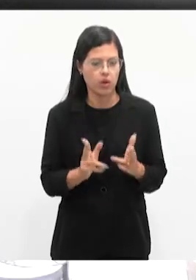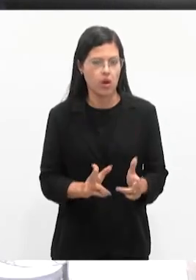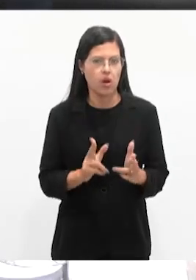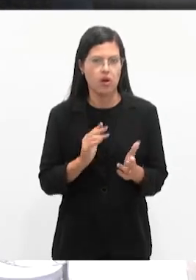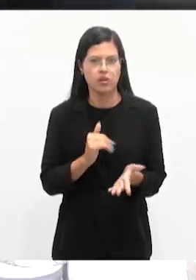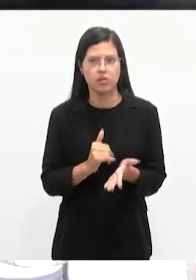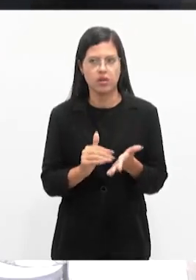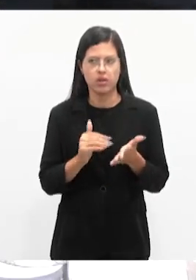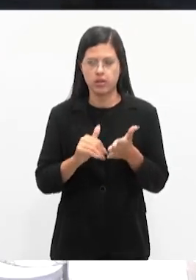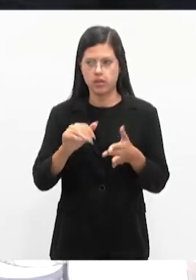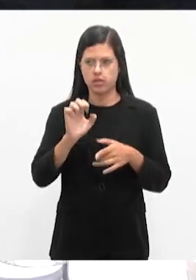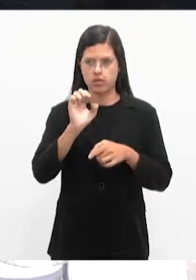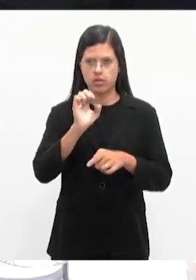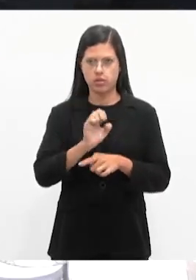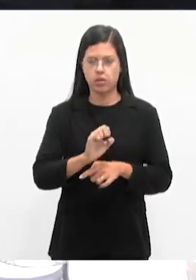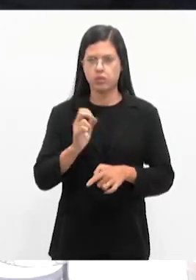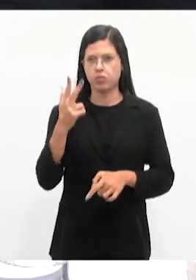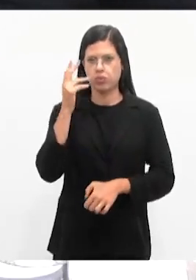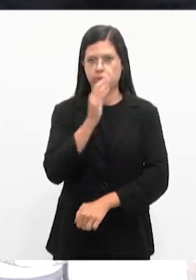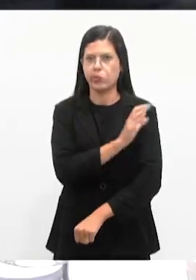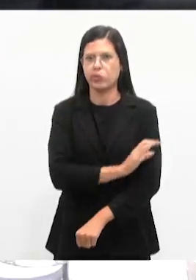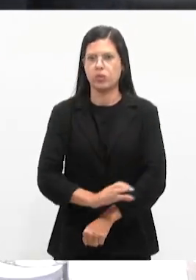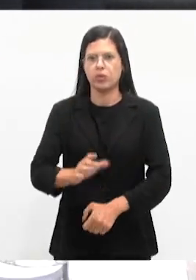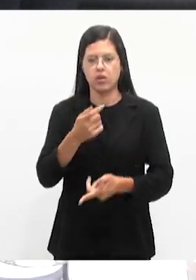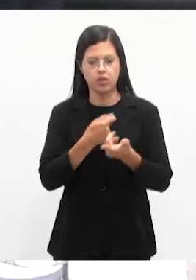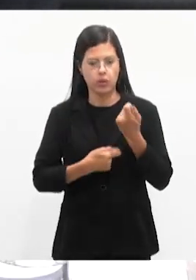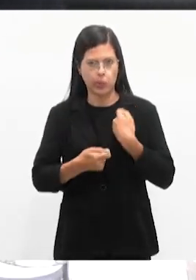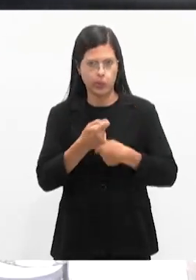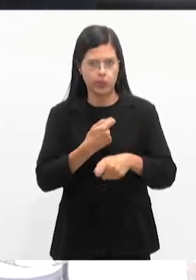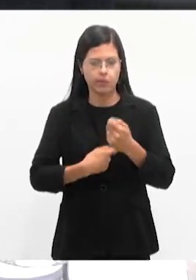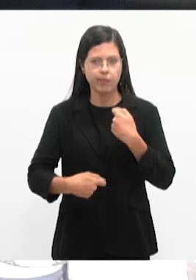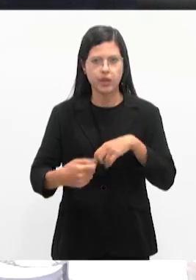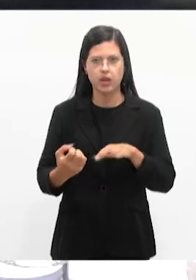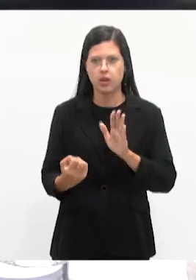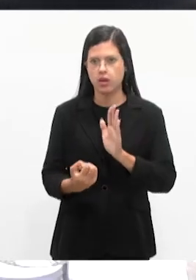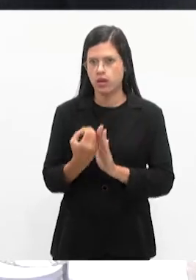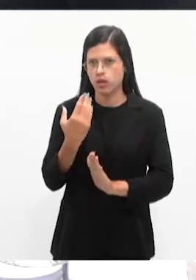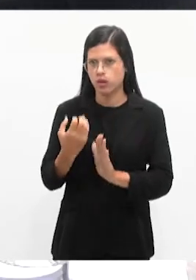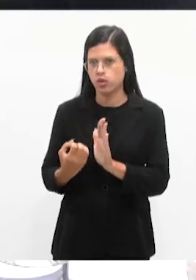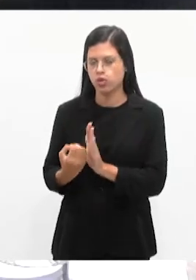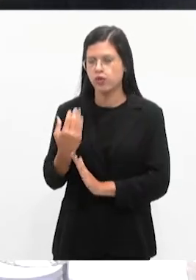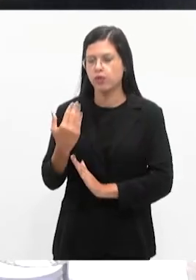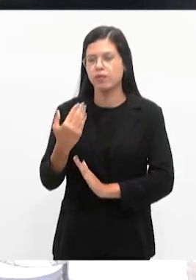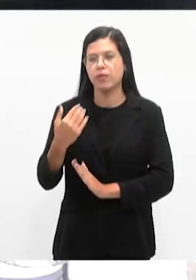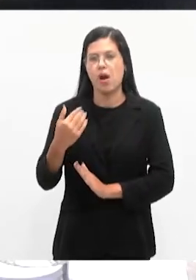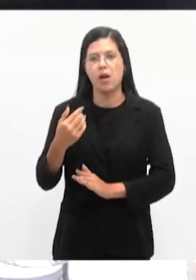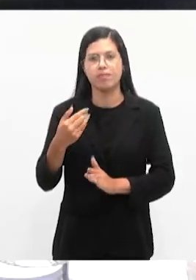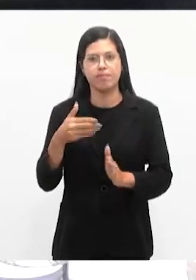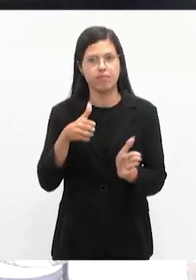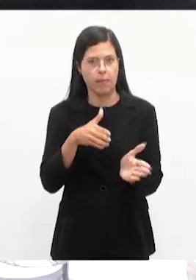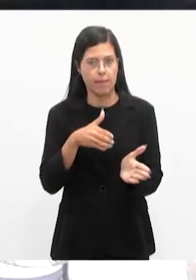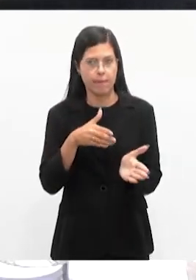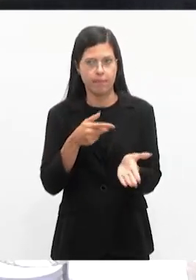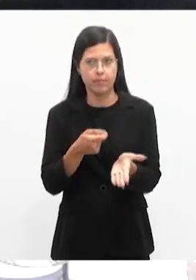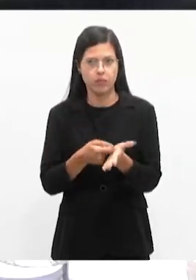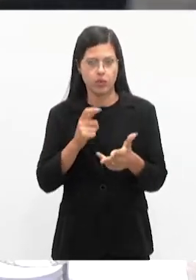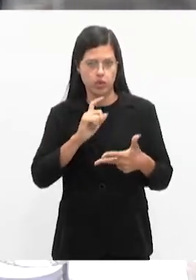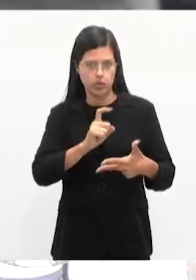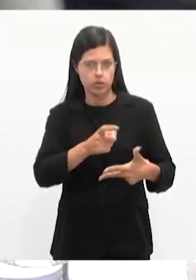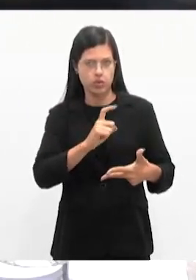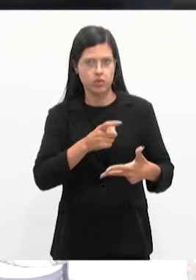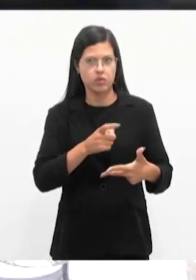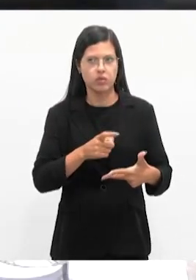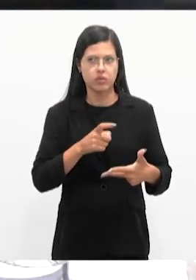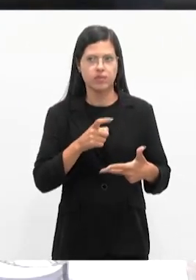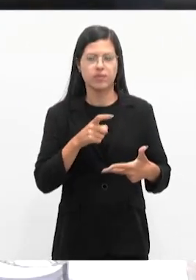Secretaria de Estado de Cultura e Economia Criativa deverá publicar, o Poder Executivo deverá,